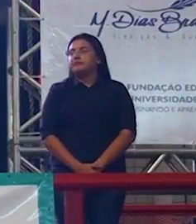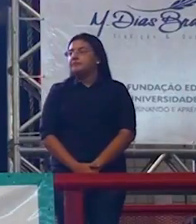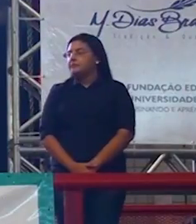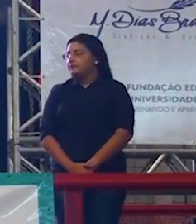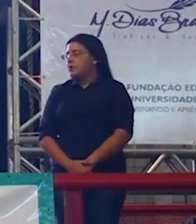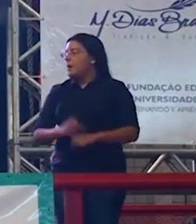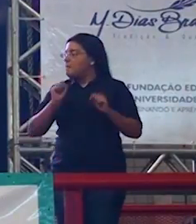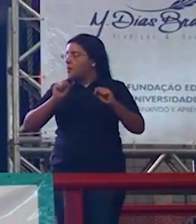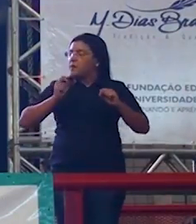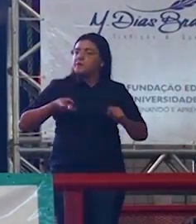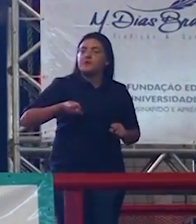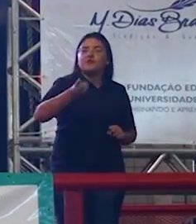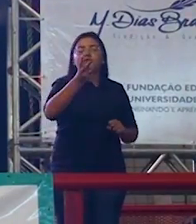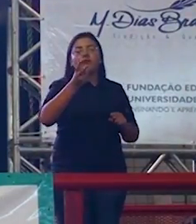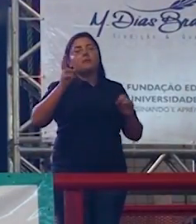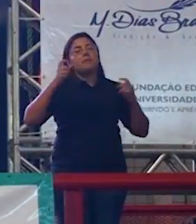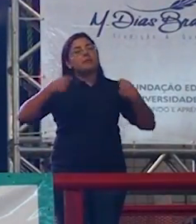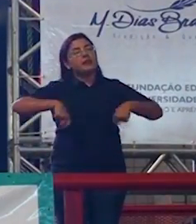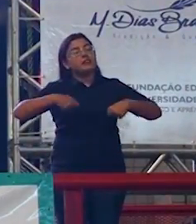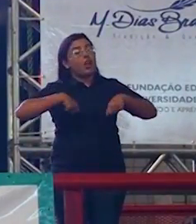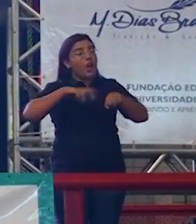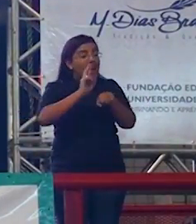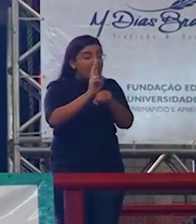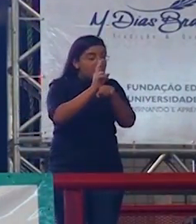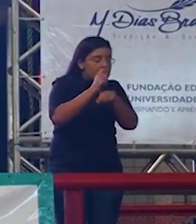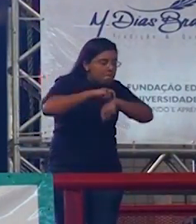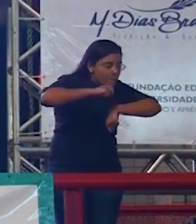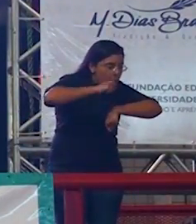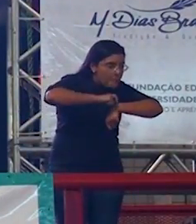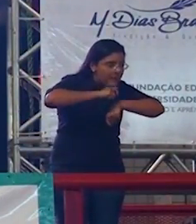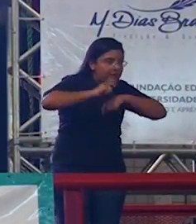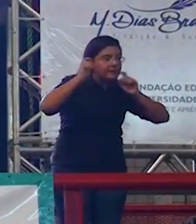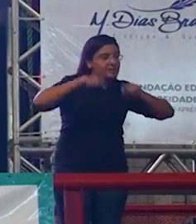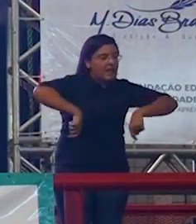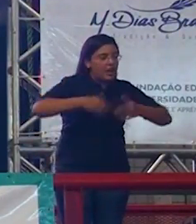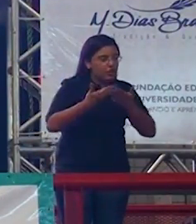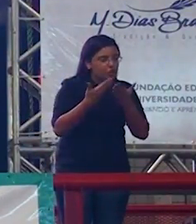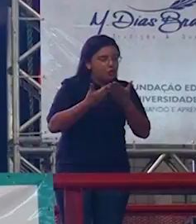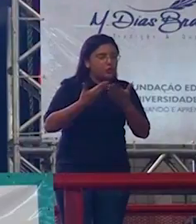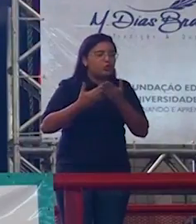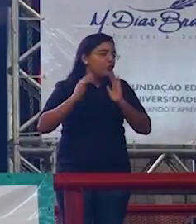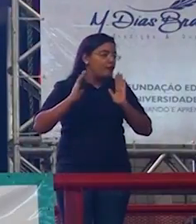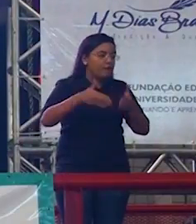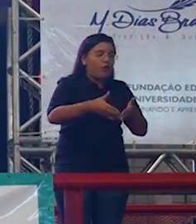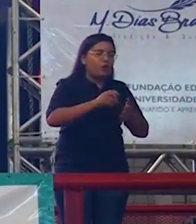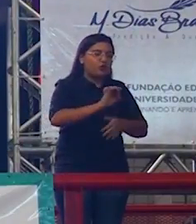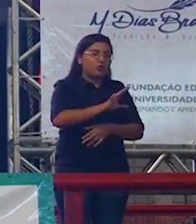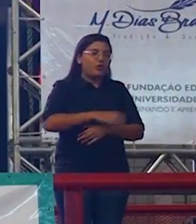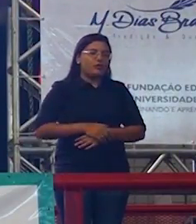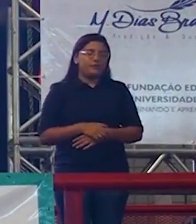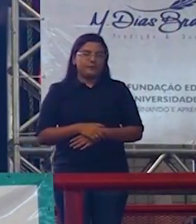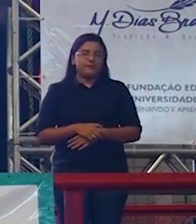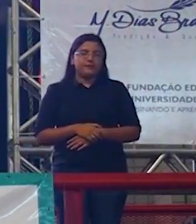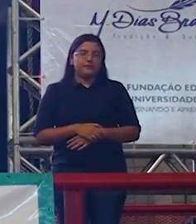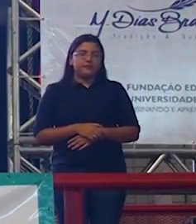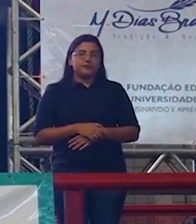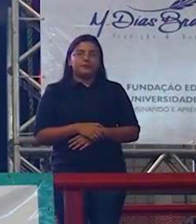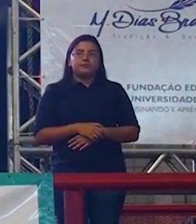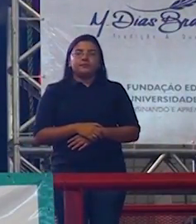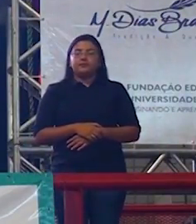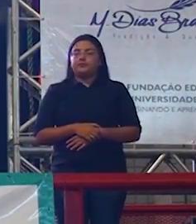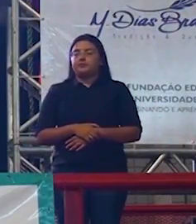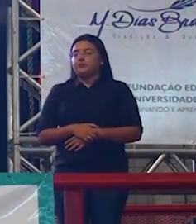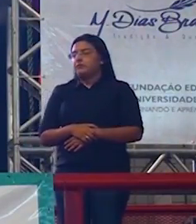contas. Pode continuar, mas reserve um momento para fazer isso. Um momento adequado. Que não seja no momento que você está